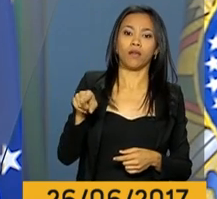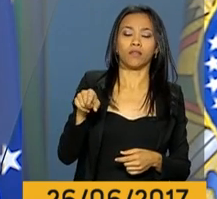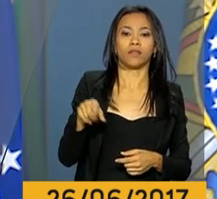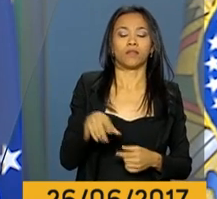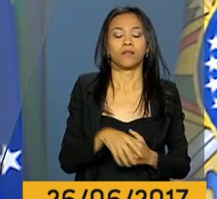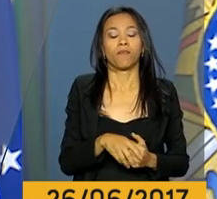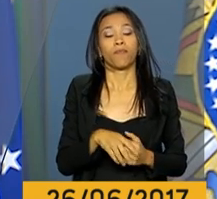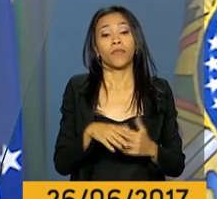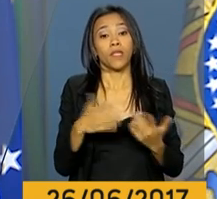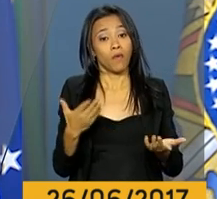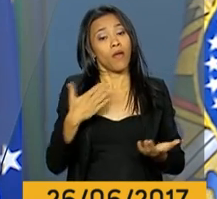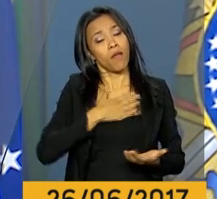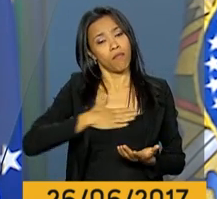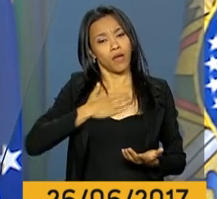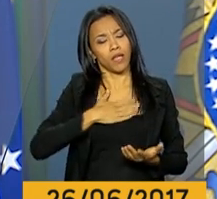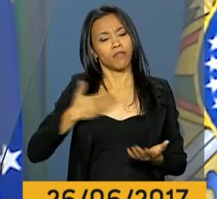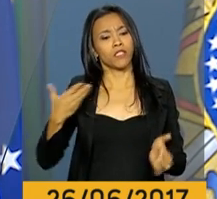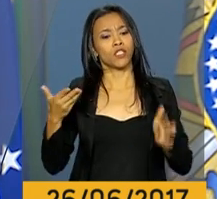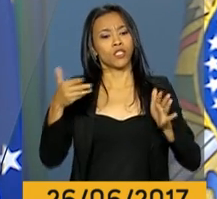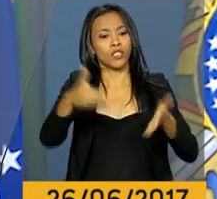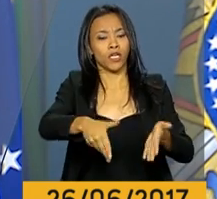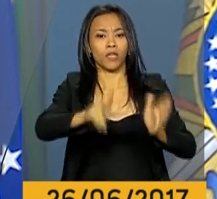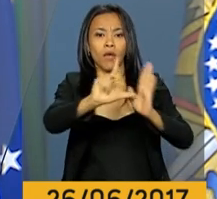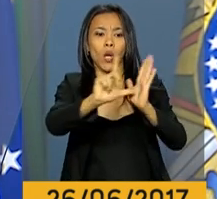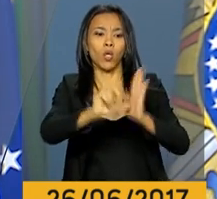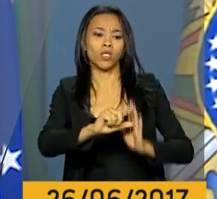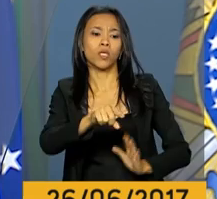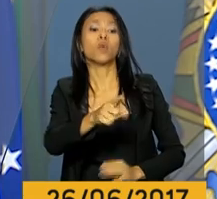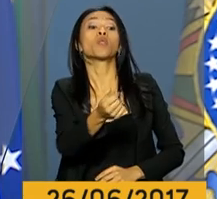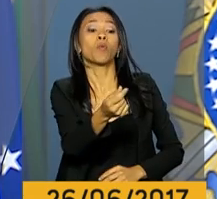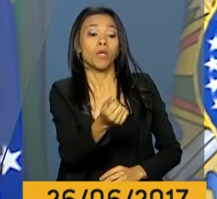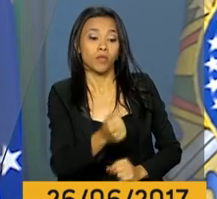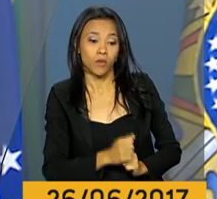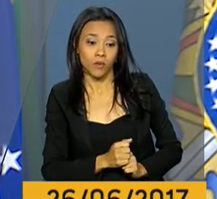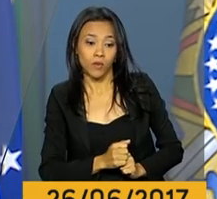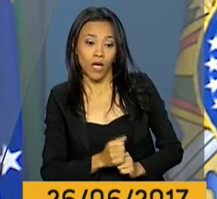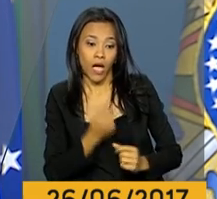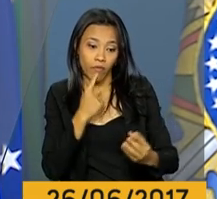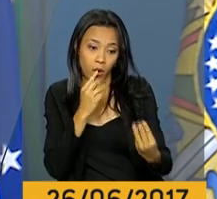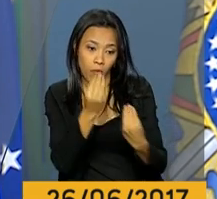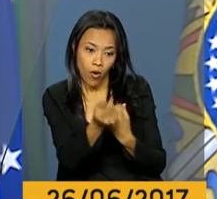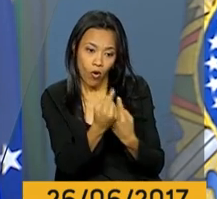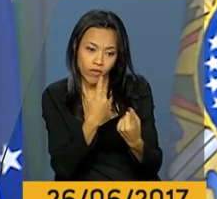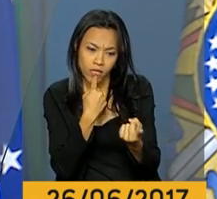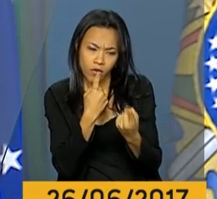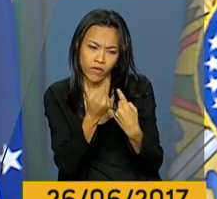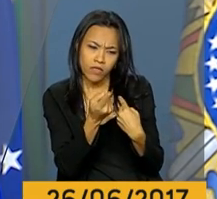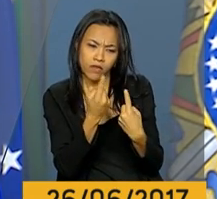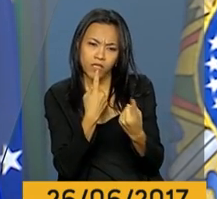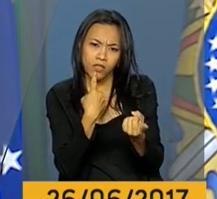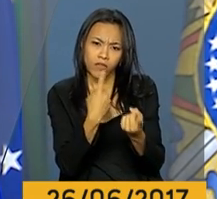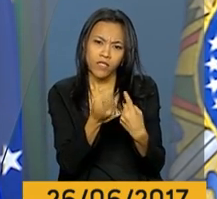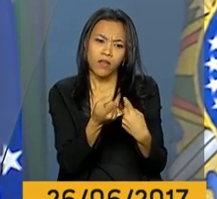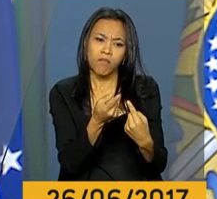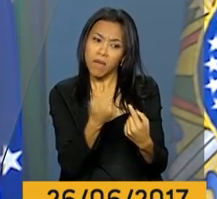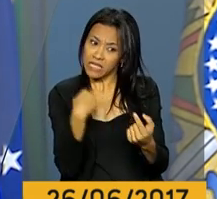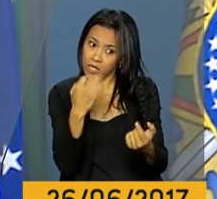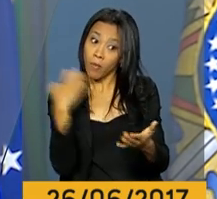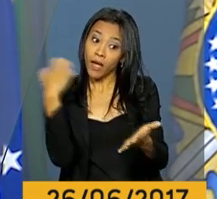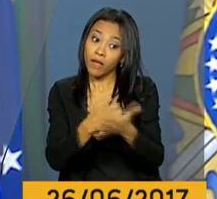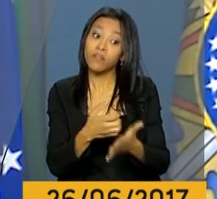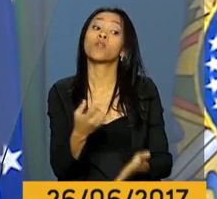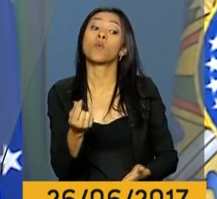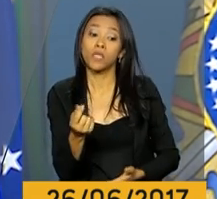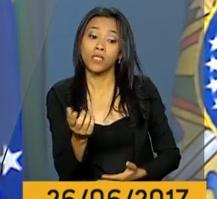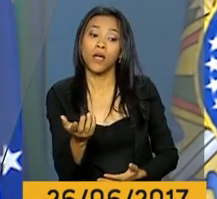quando você chega a uma loja do que dizer olha o preço é tanto mas daí vem o diálogo né Eh mas se eu pagar a vista quanto